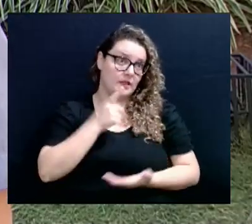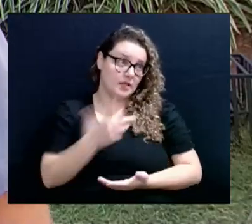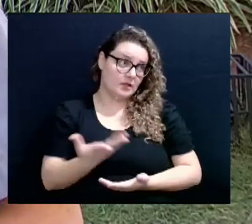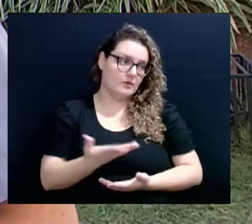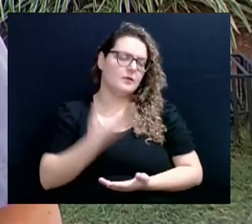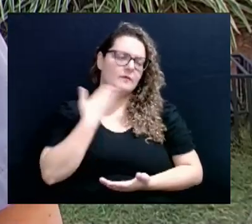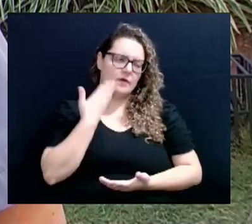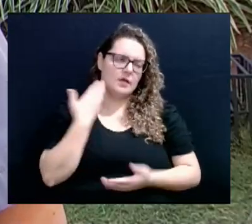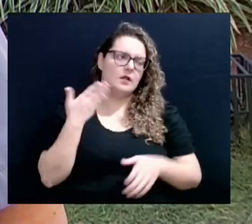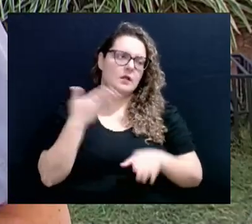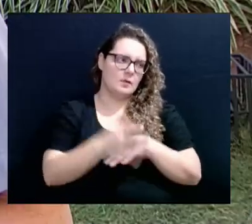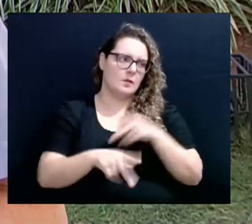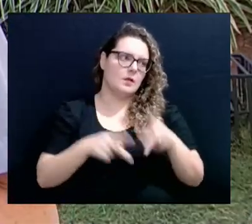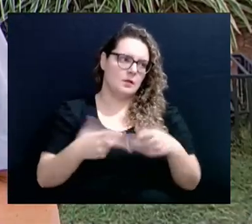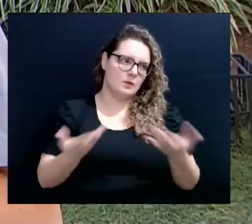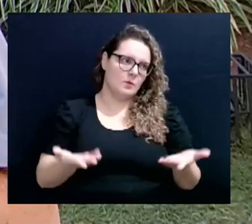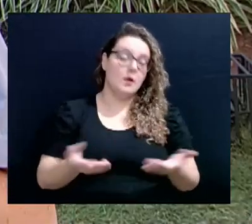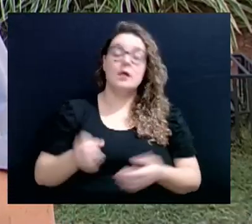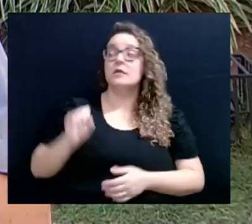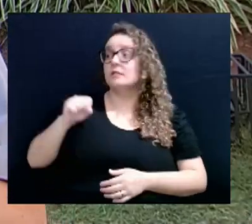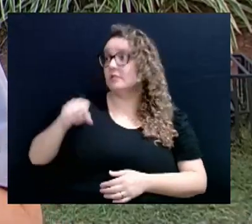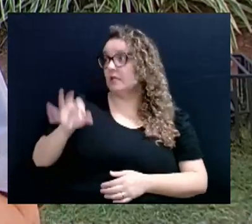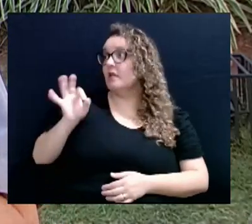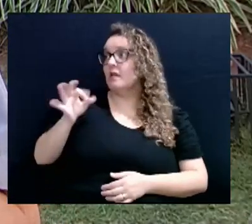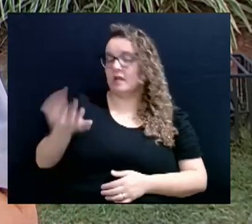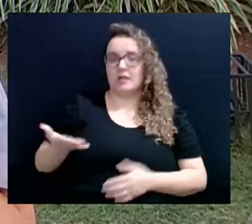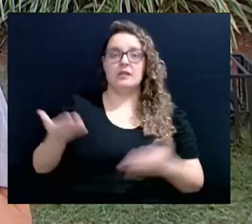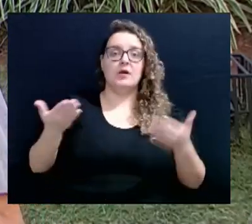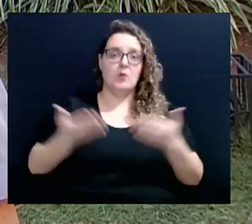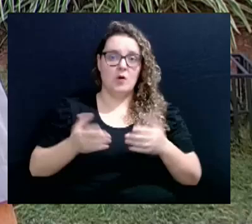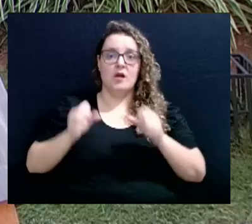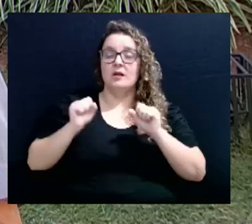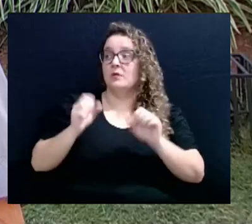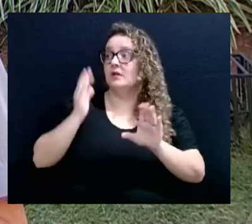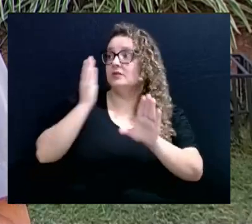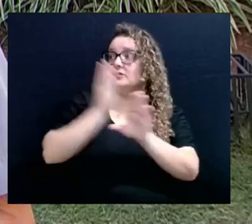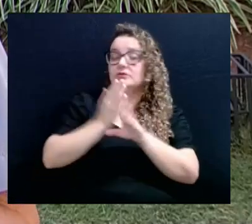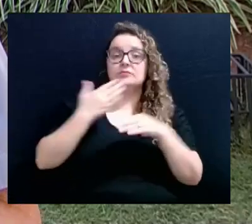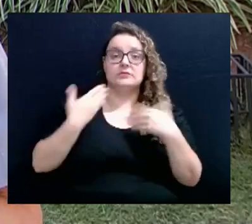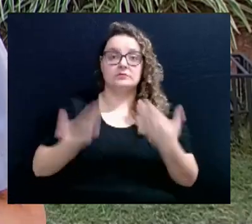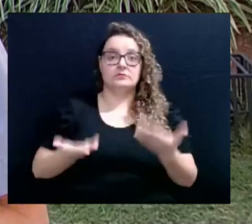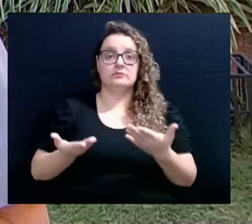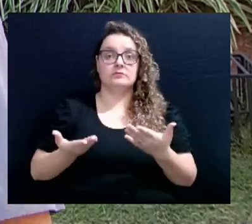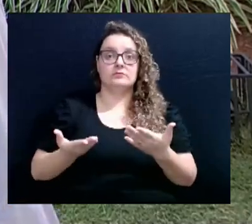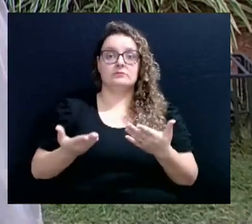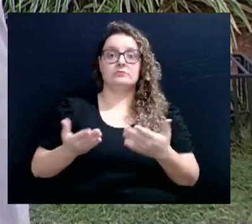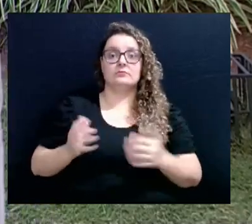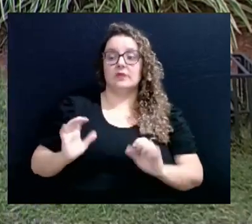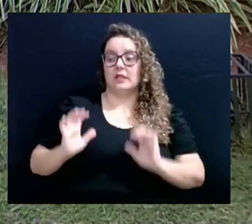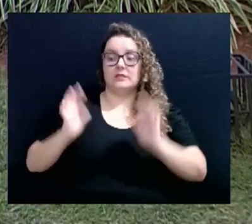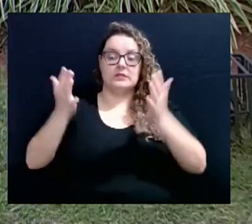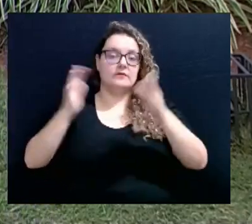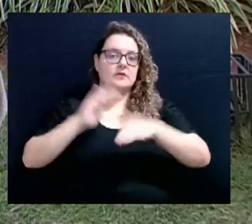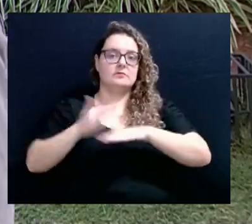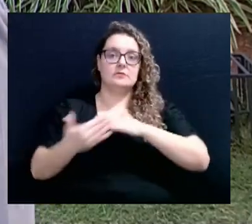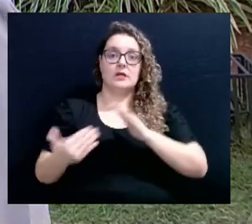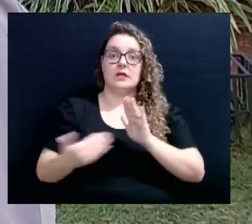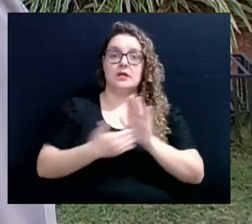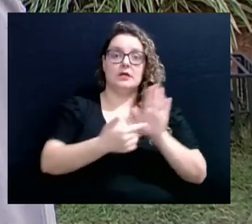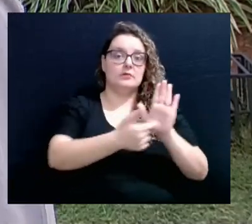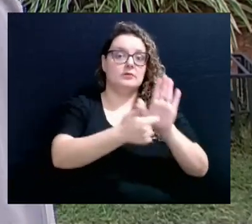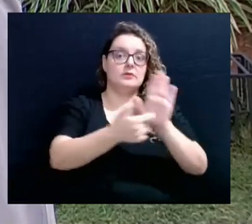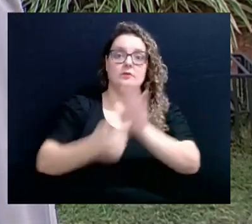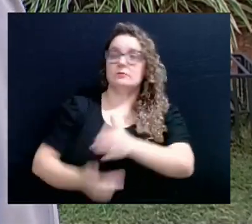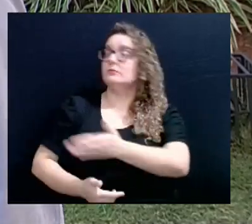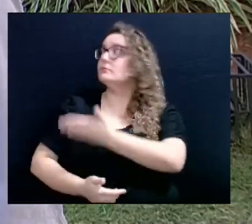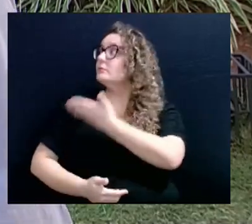né? Exatamente. Então hoje você pode encontrar ali desde a festa do bairro até as exposições, como aqui no Museu